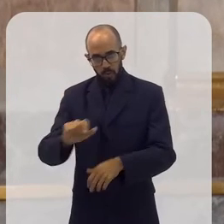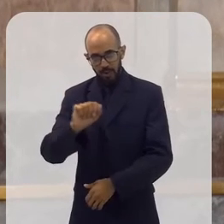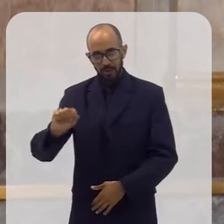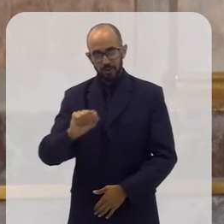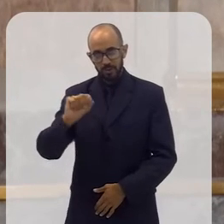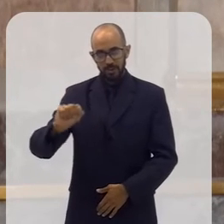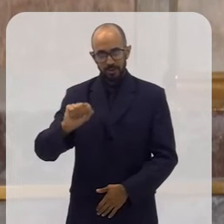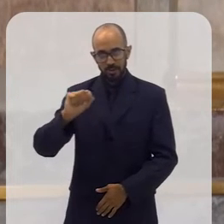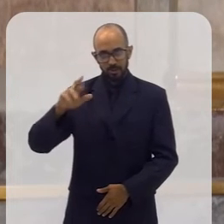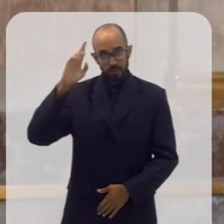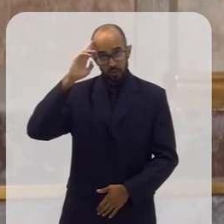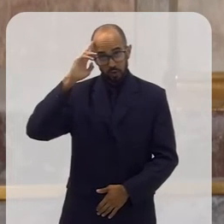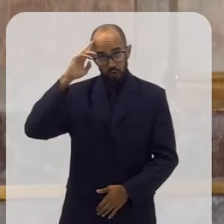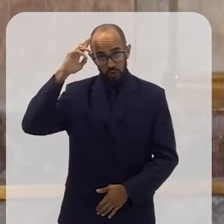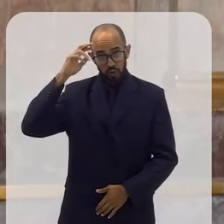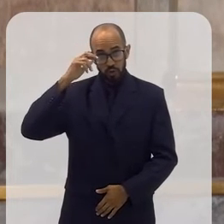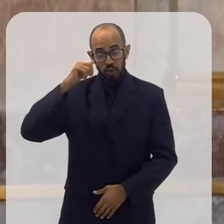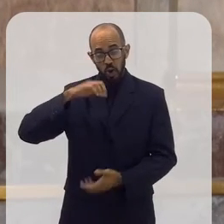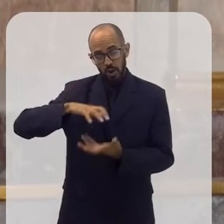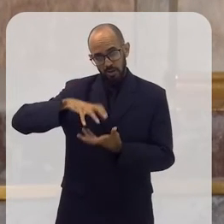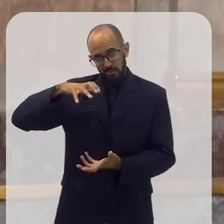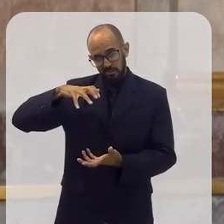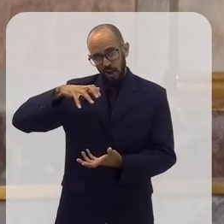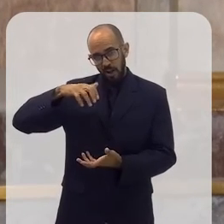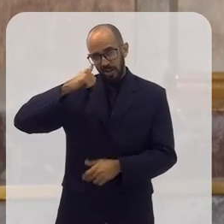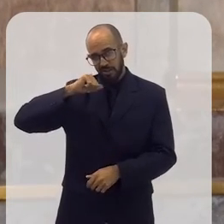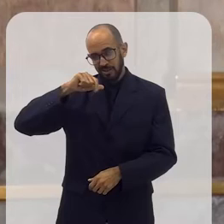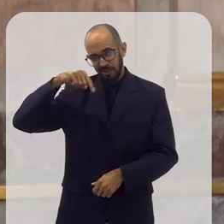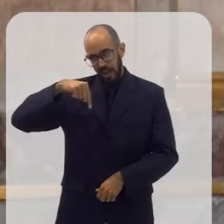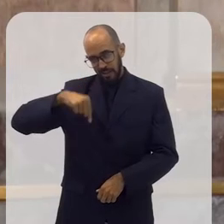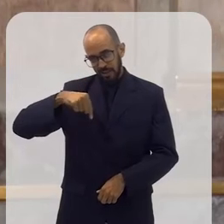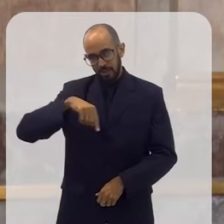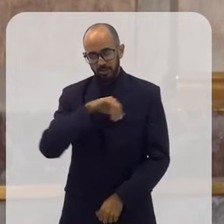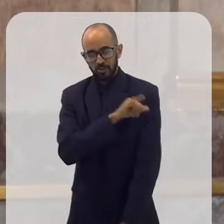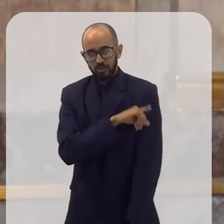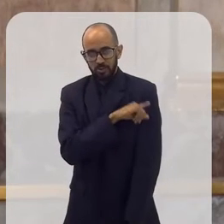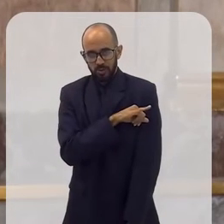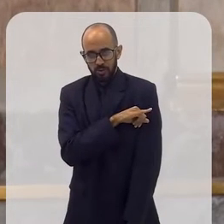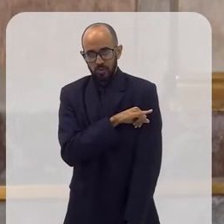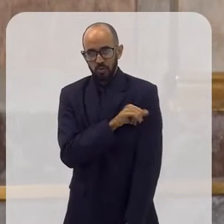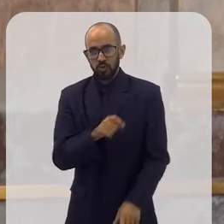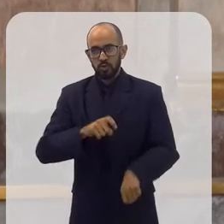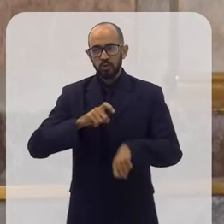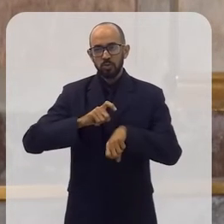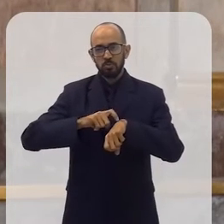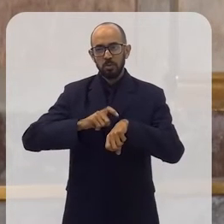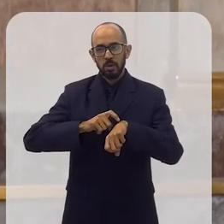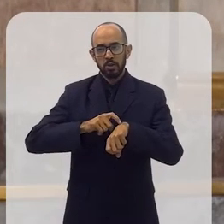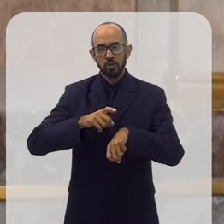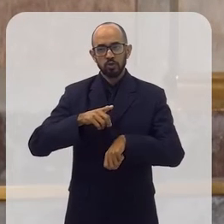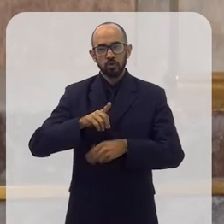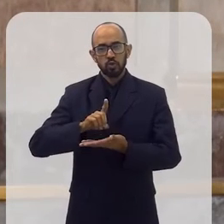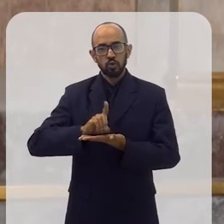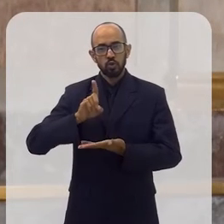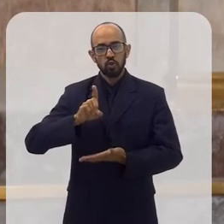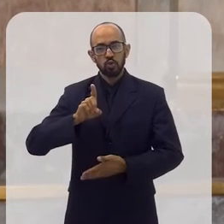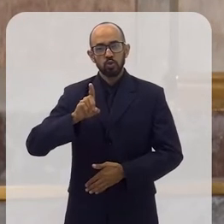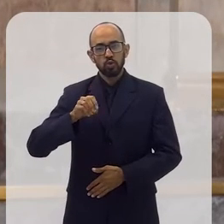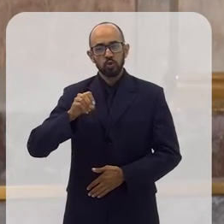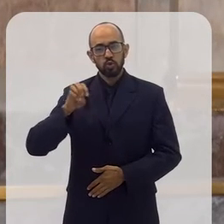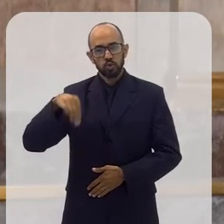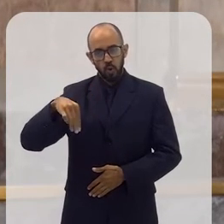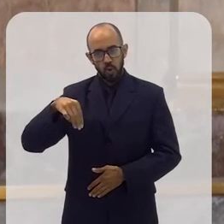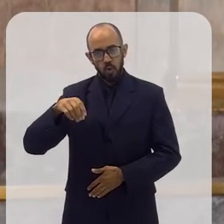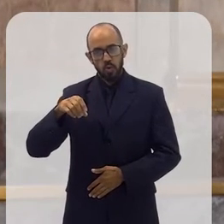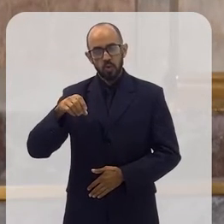outra associação de senhoras ortodoxas no Rio de Janeiro. E tudo isso na época do Dom Jorge